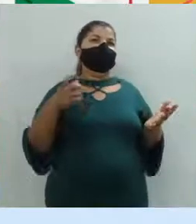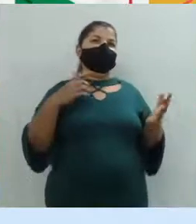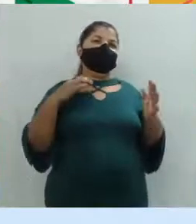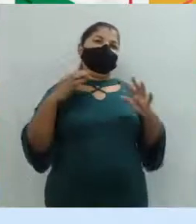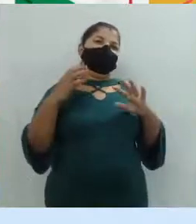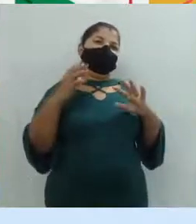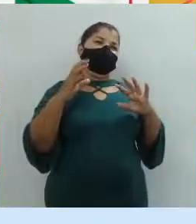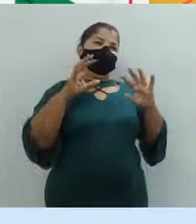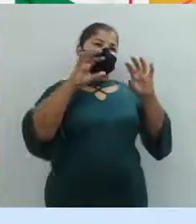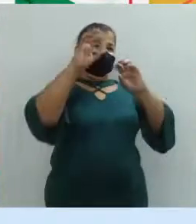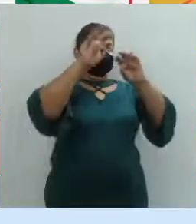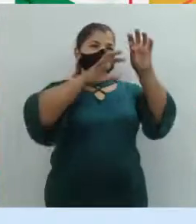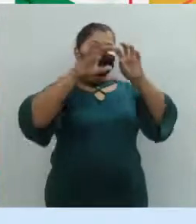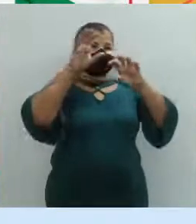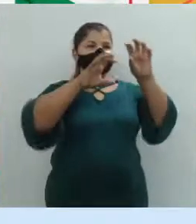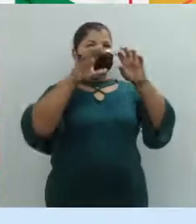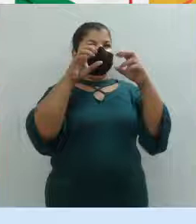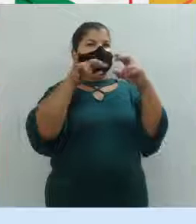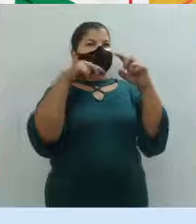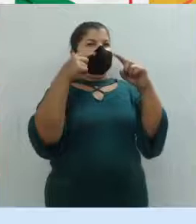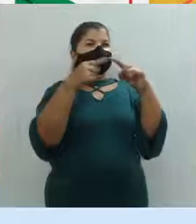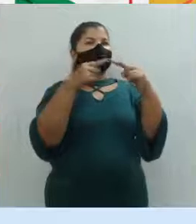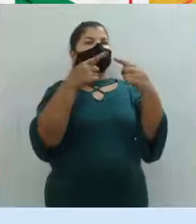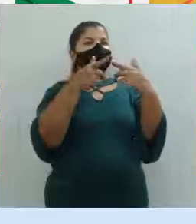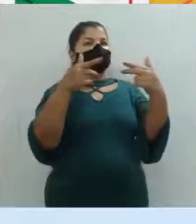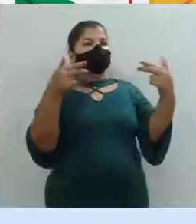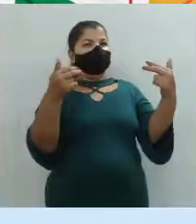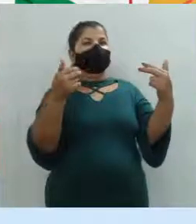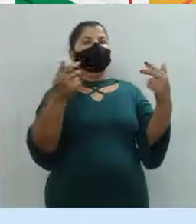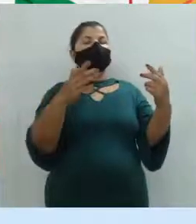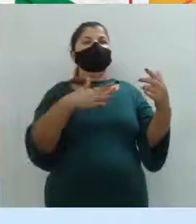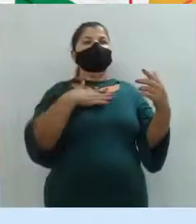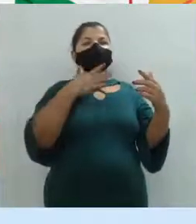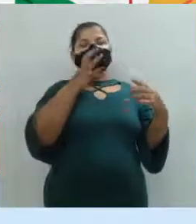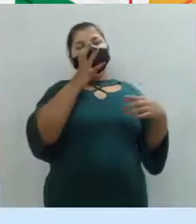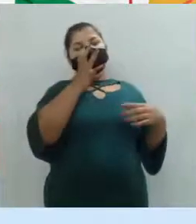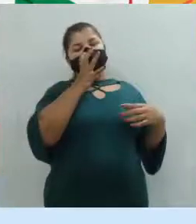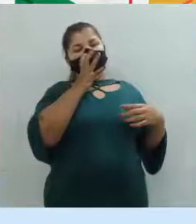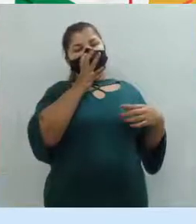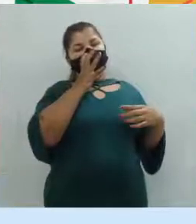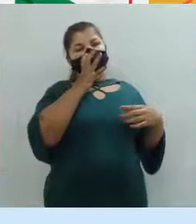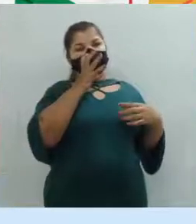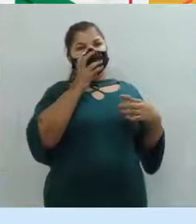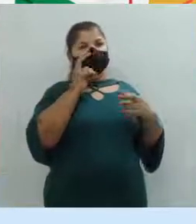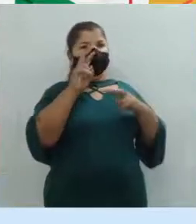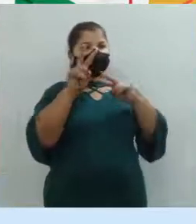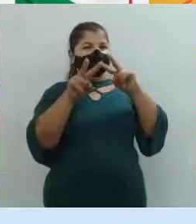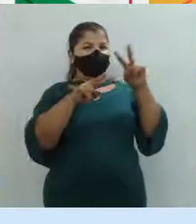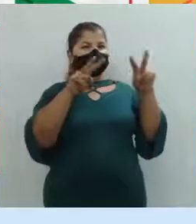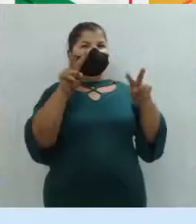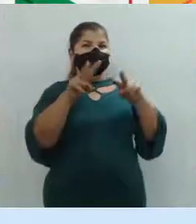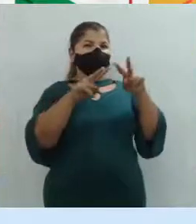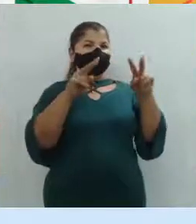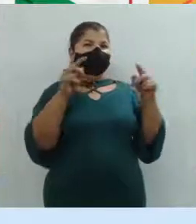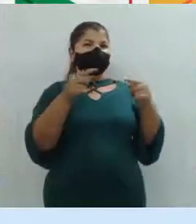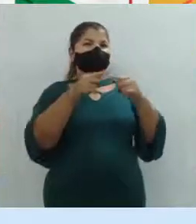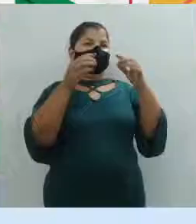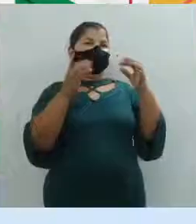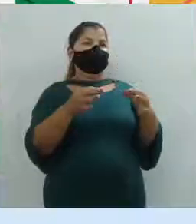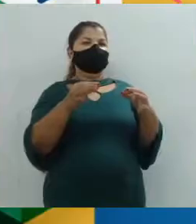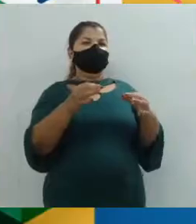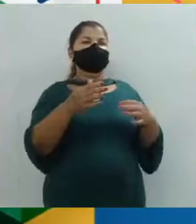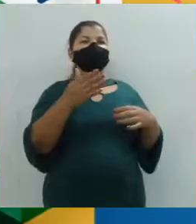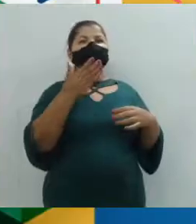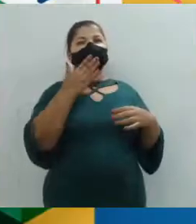de objetos ganham formas nas paredes das instalações, surpreendendo quem olha as imagens do ponto certo. A preferência do artista